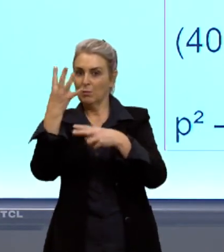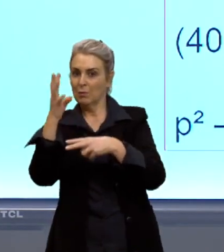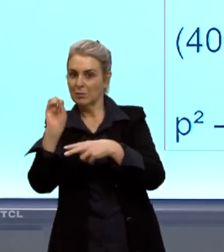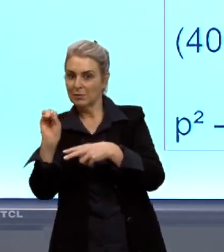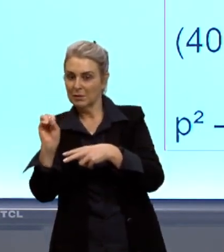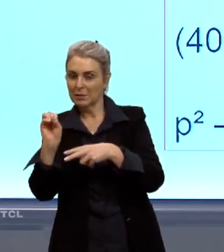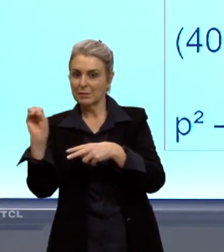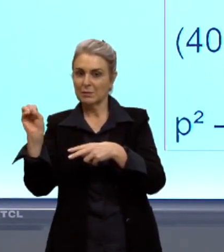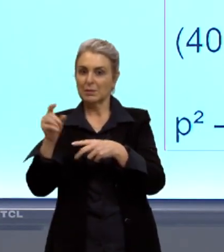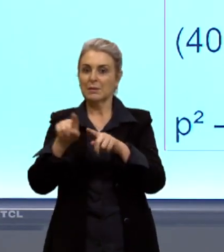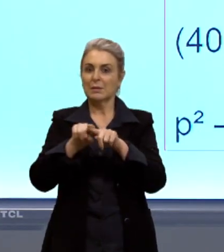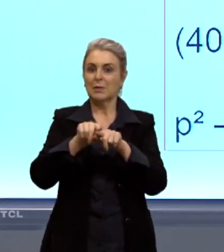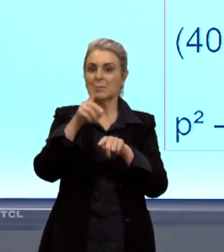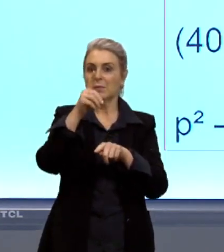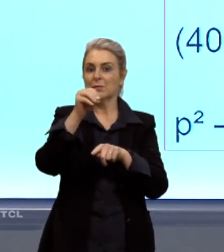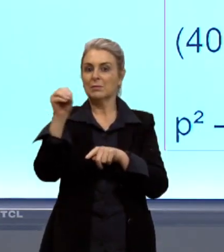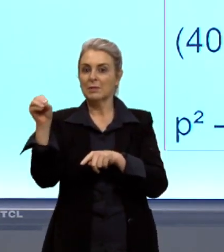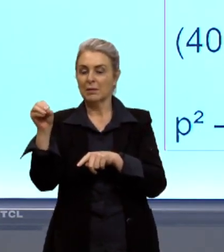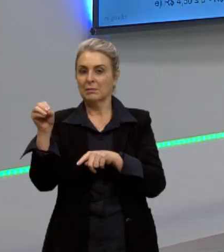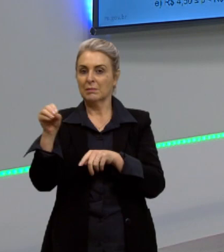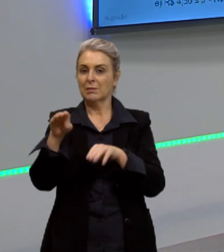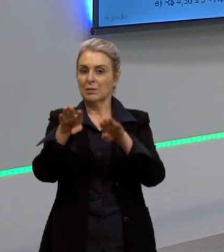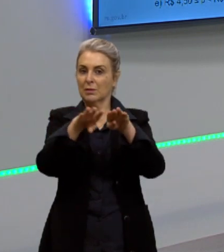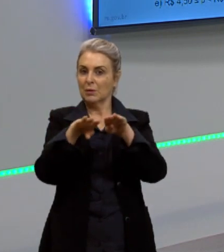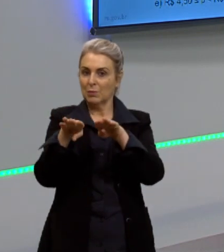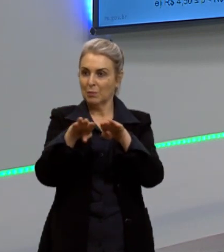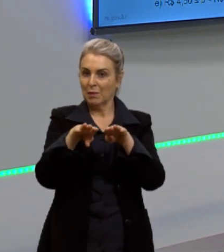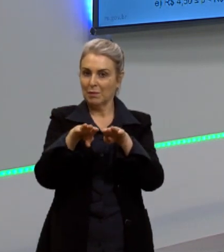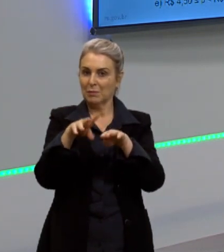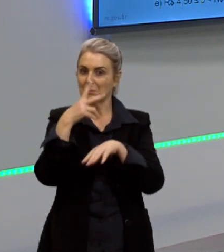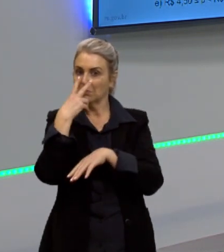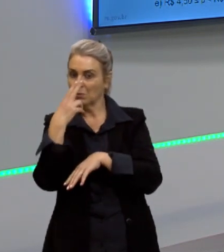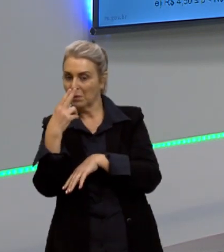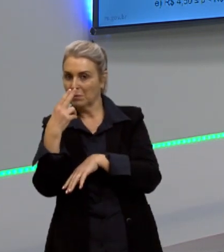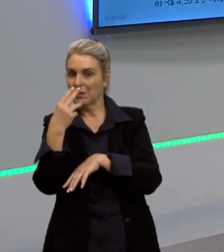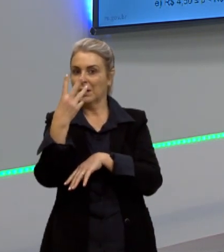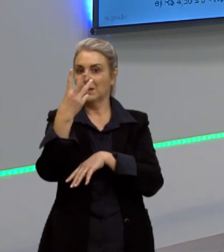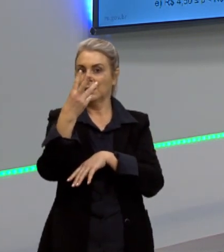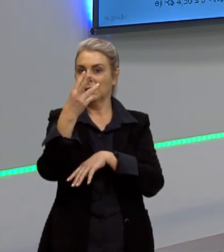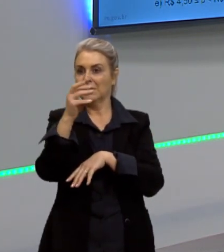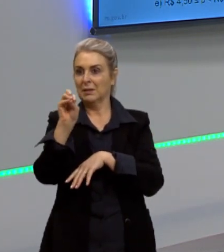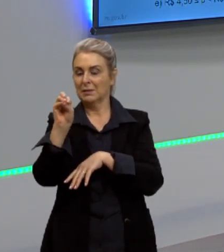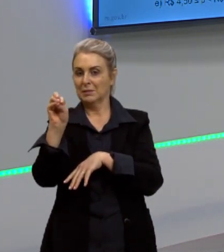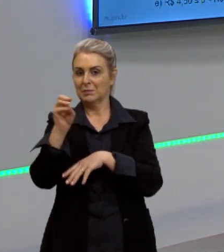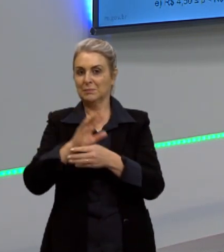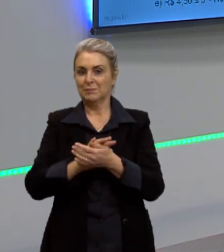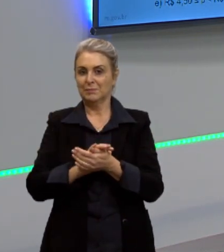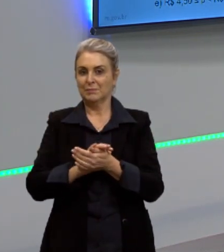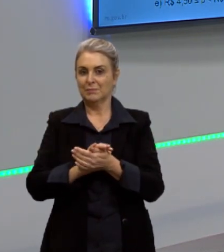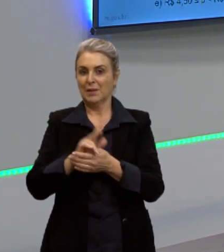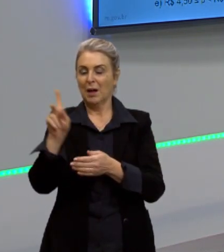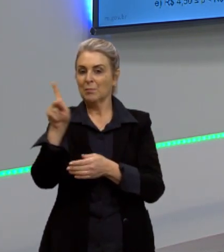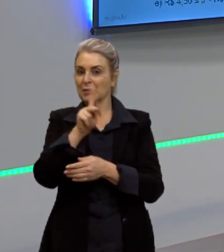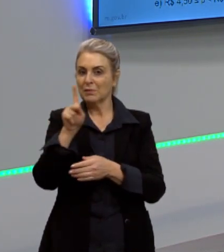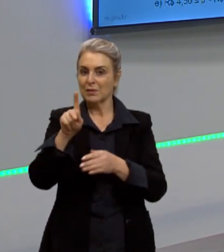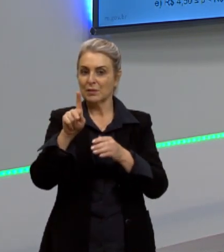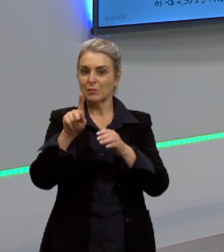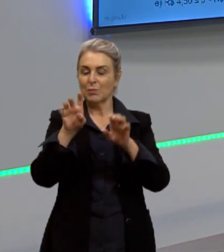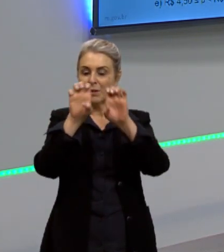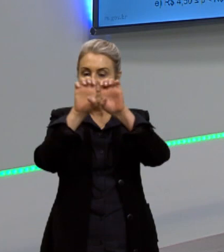pelo 100P e iguala a 300. E aqui vocês percebem que eu reduzi a equação, ou seja,